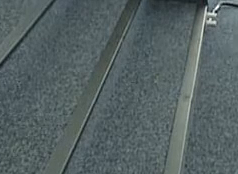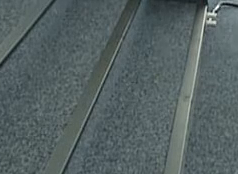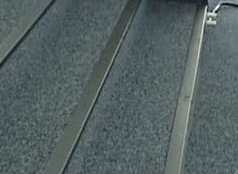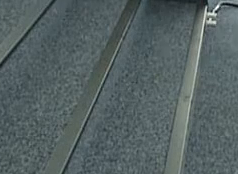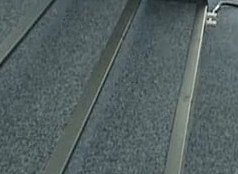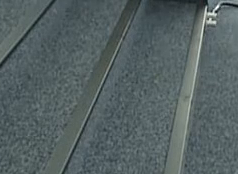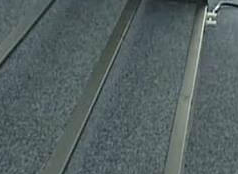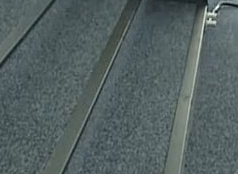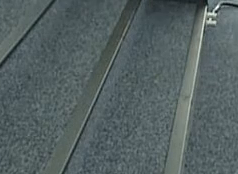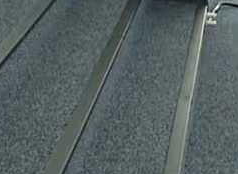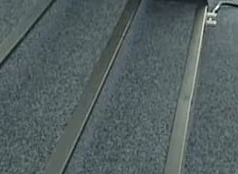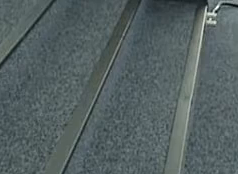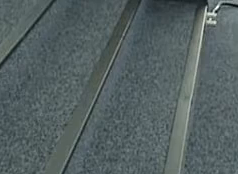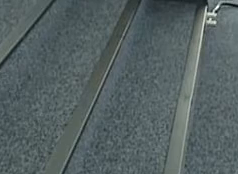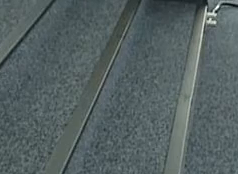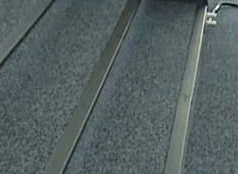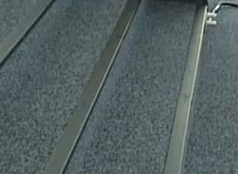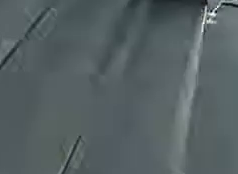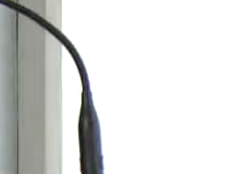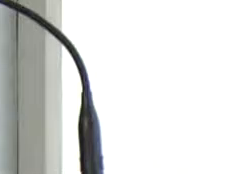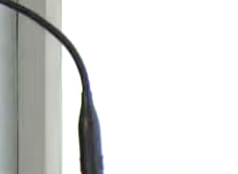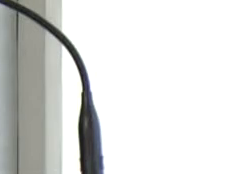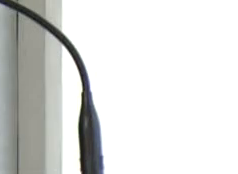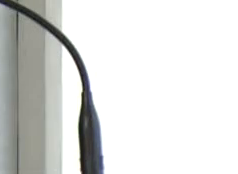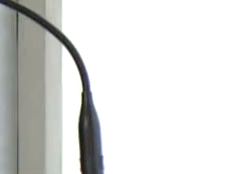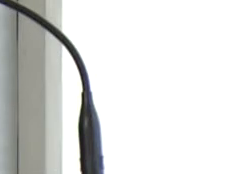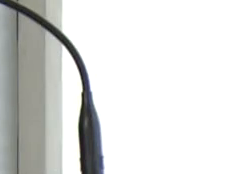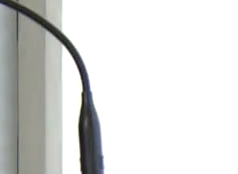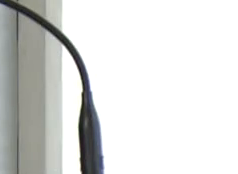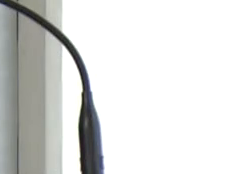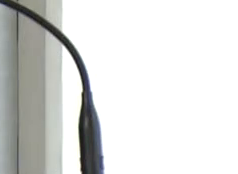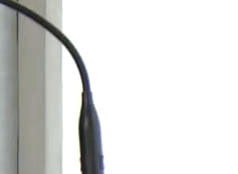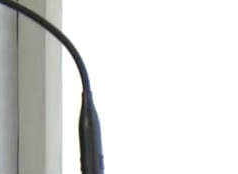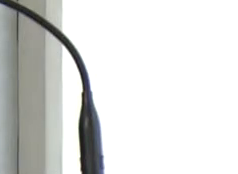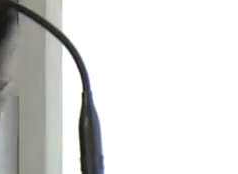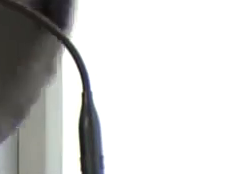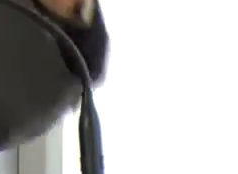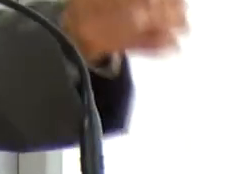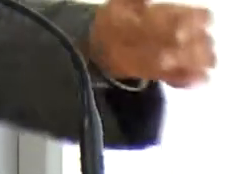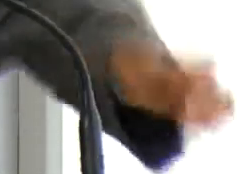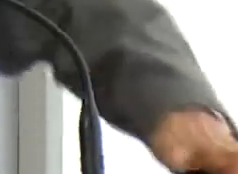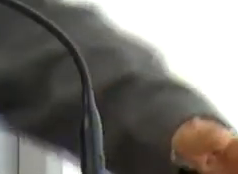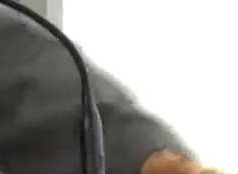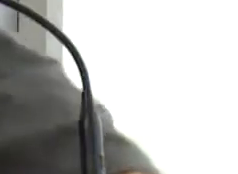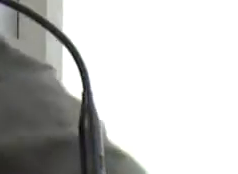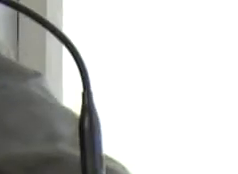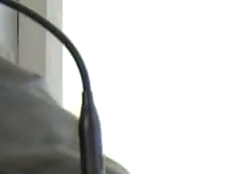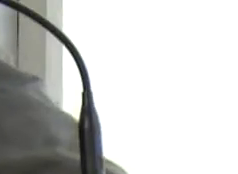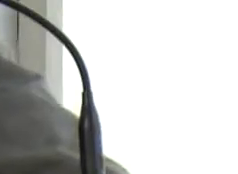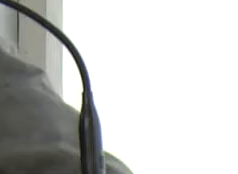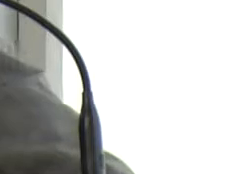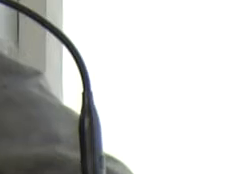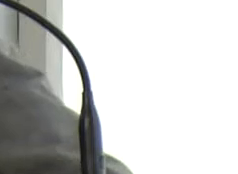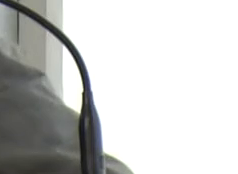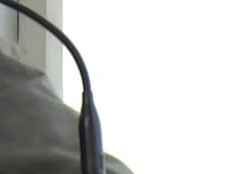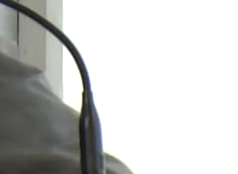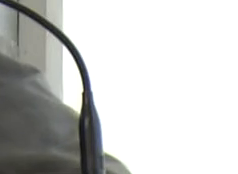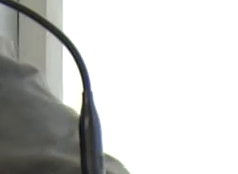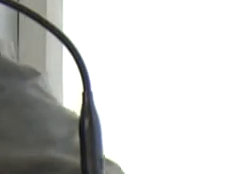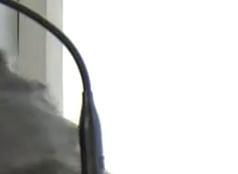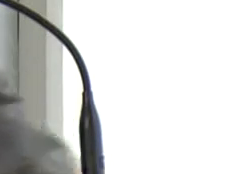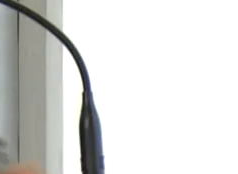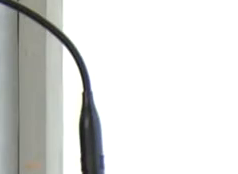Todos que nos acompanham pela TV Legislativa, pelo Facebook, pela web, profissionais que nos dão todo o apoio nessa